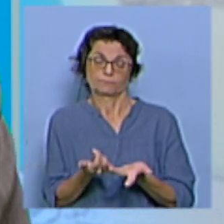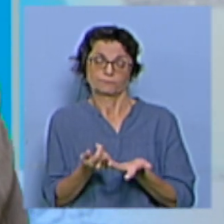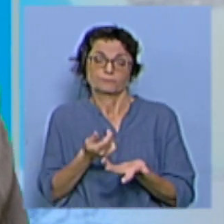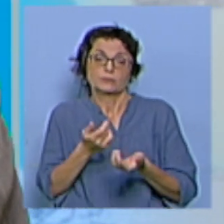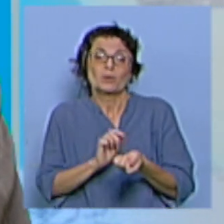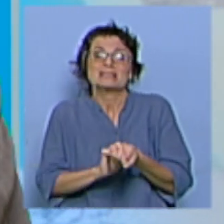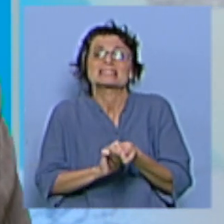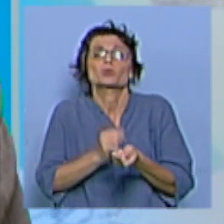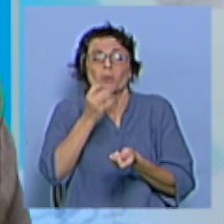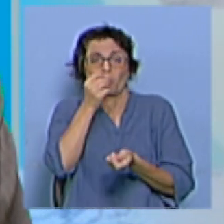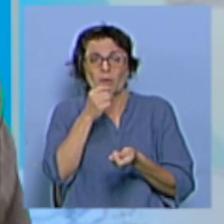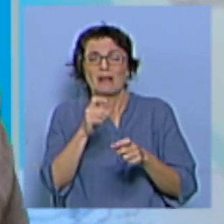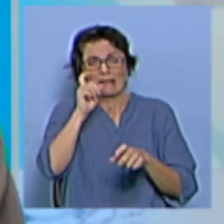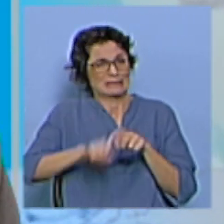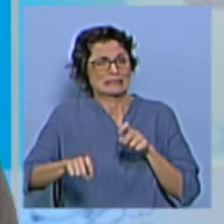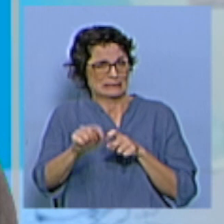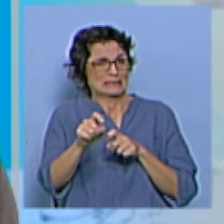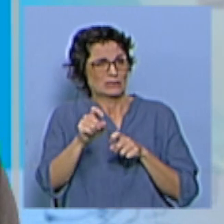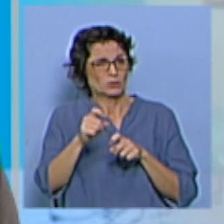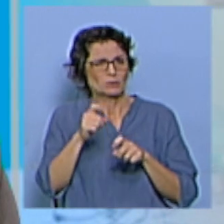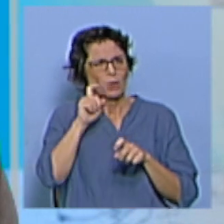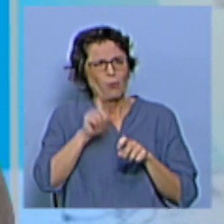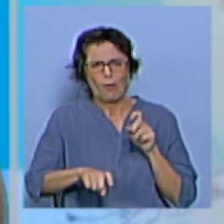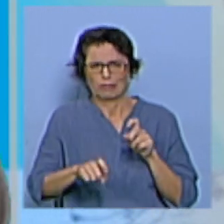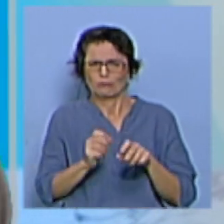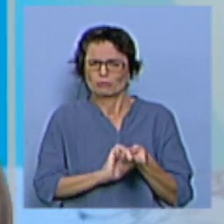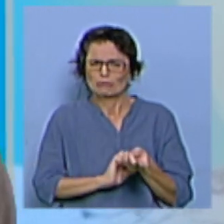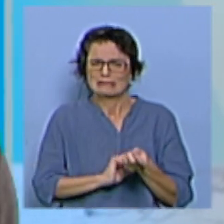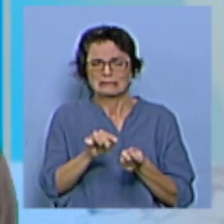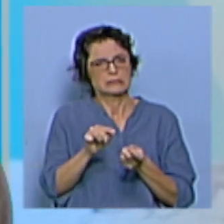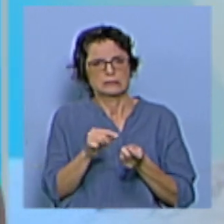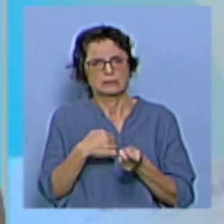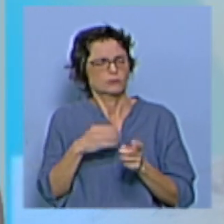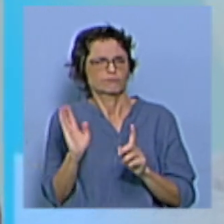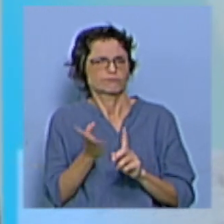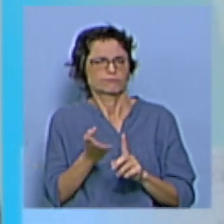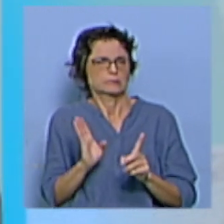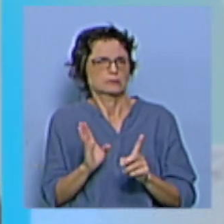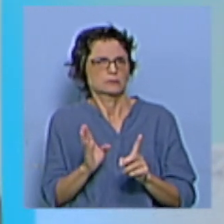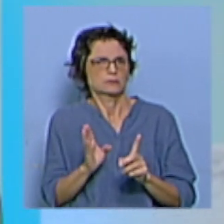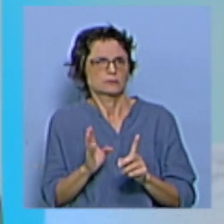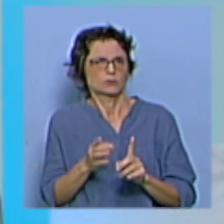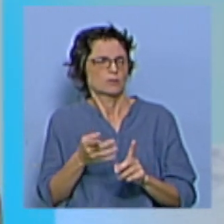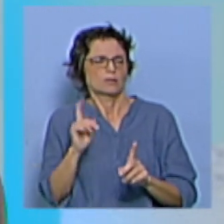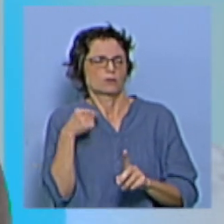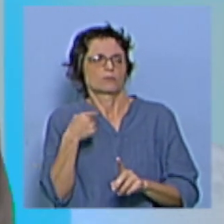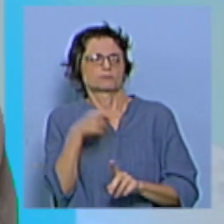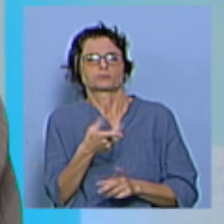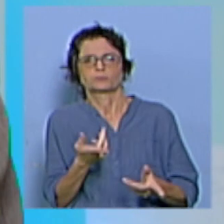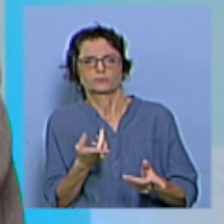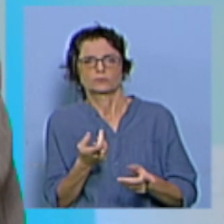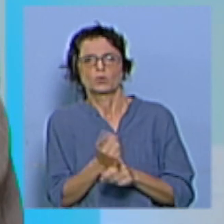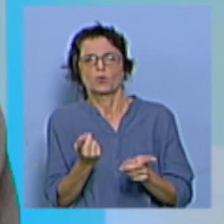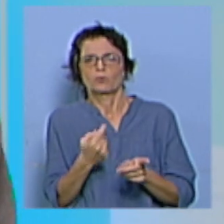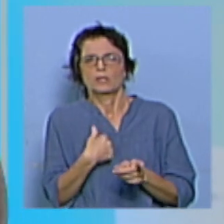títulos, sempre de condenar. Pessoalmente, eu tenho muita dificuldade em conceber a própria